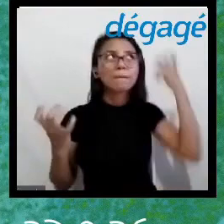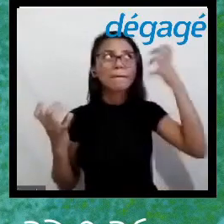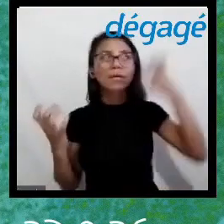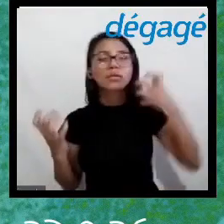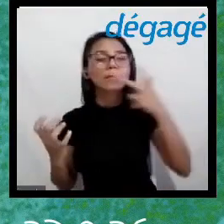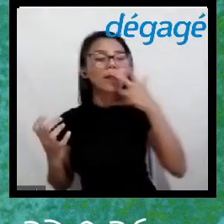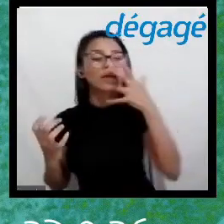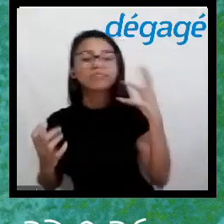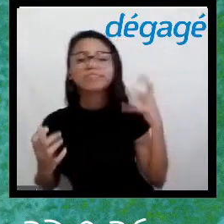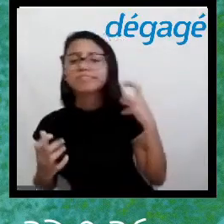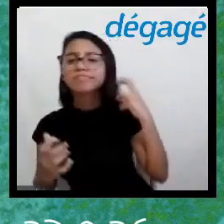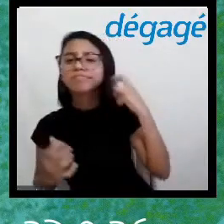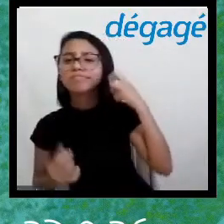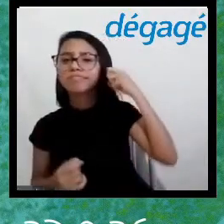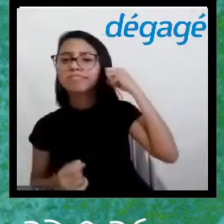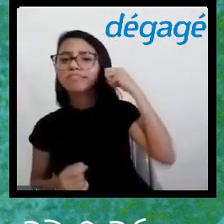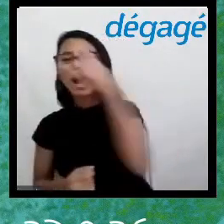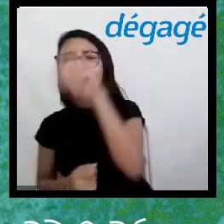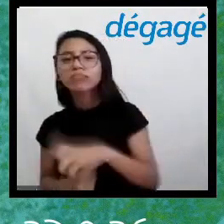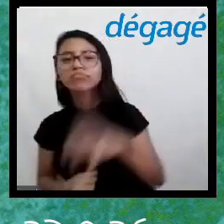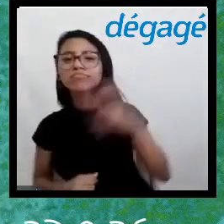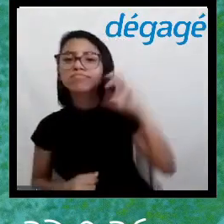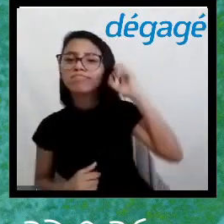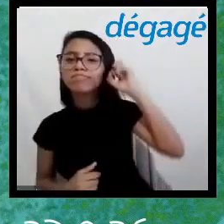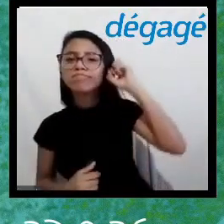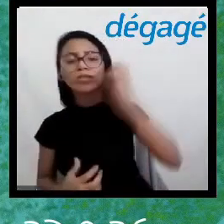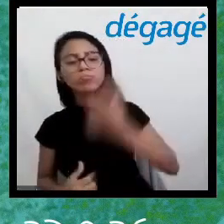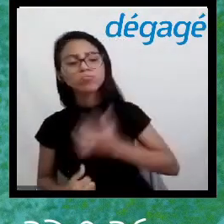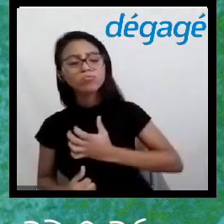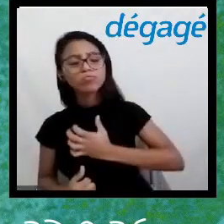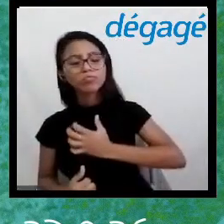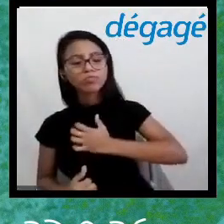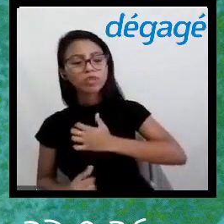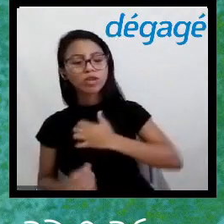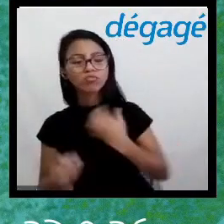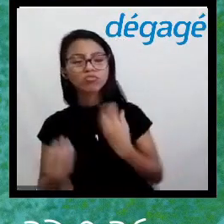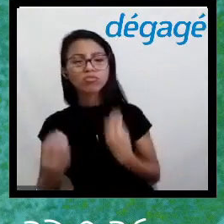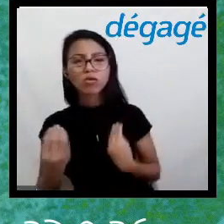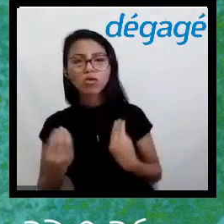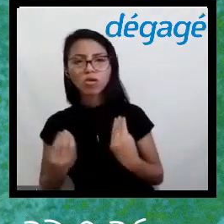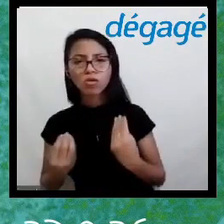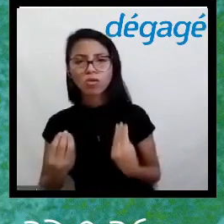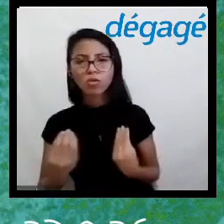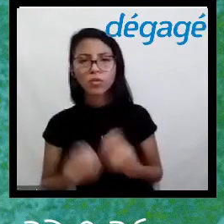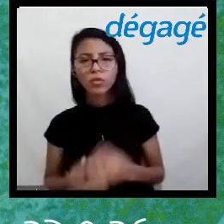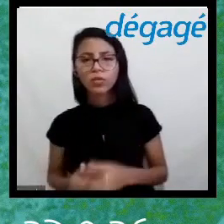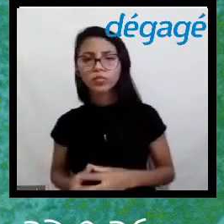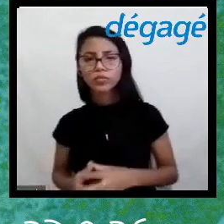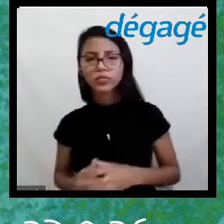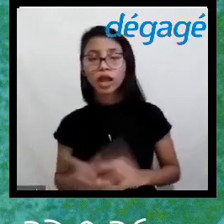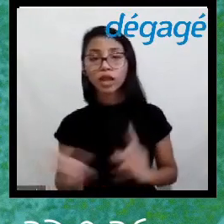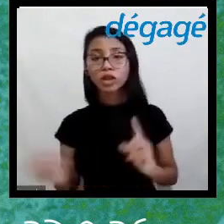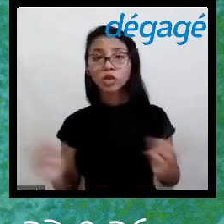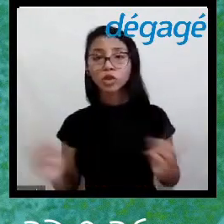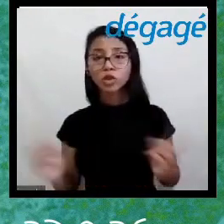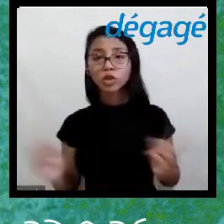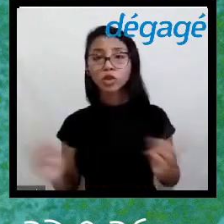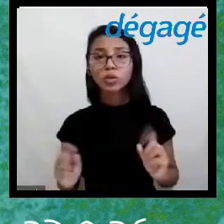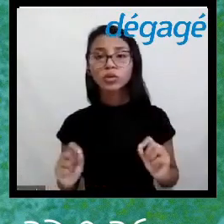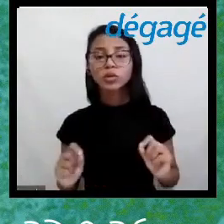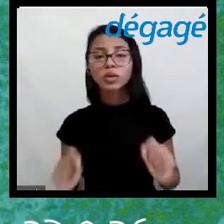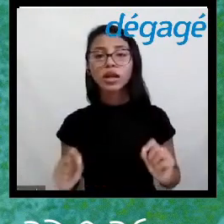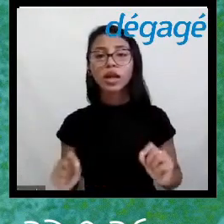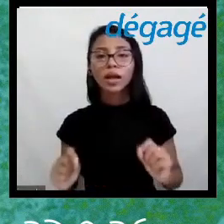viu uma coisa em comum, que é essa possibilidade de errado do professor de artes, né? Assim,